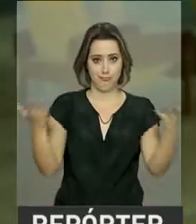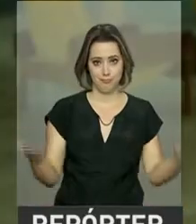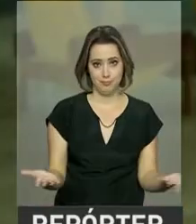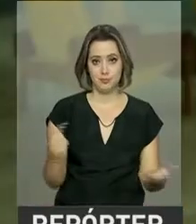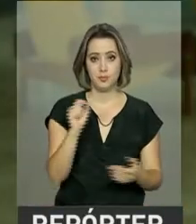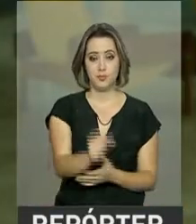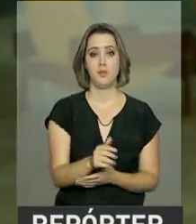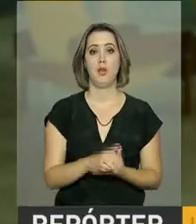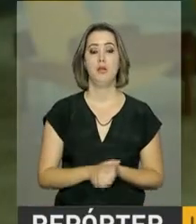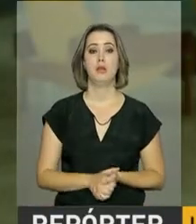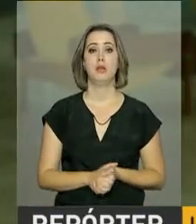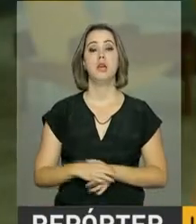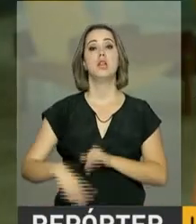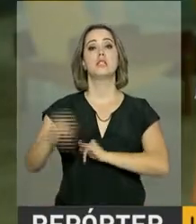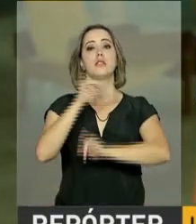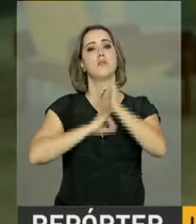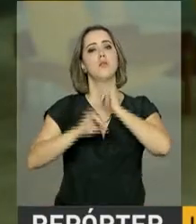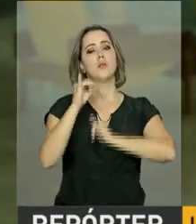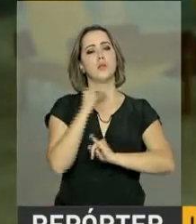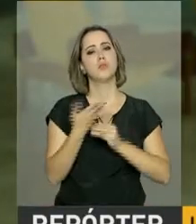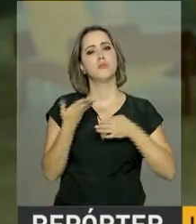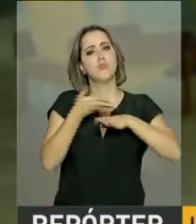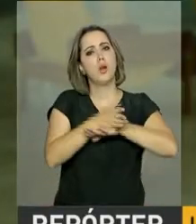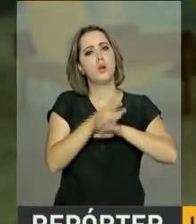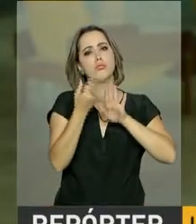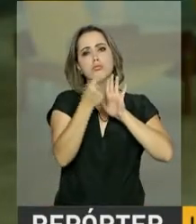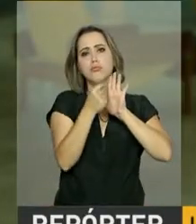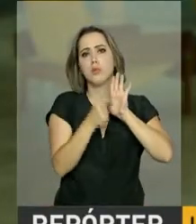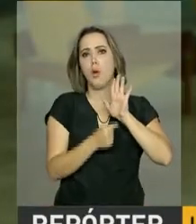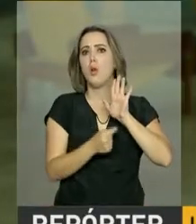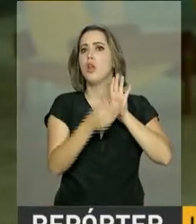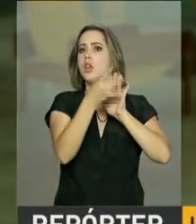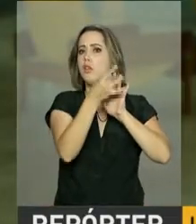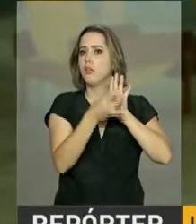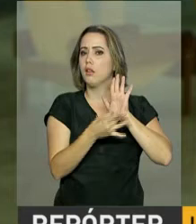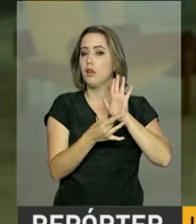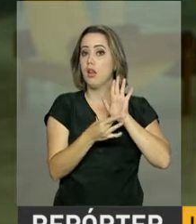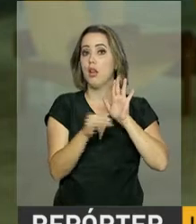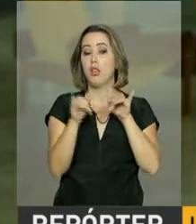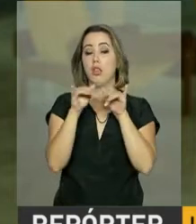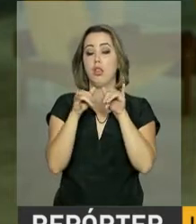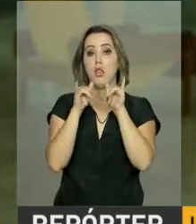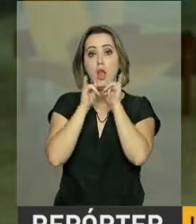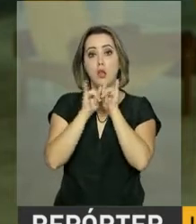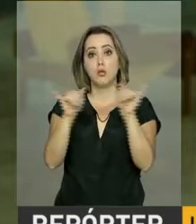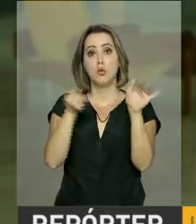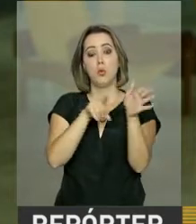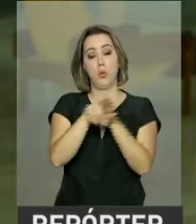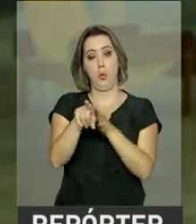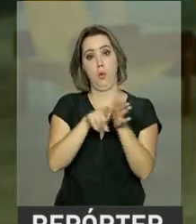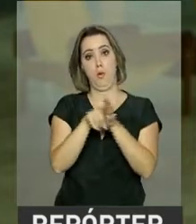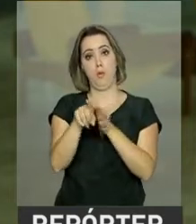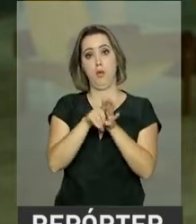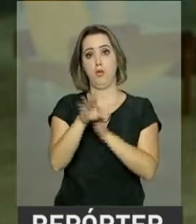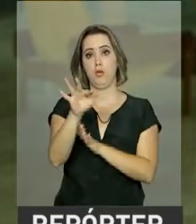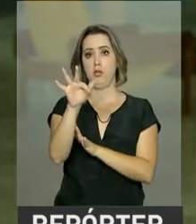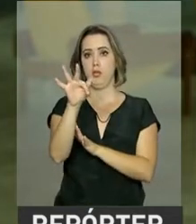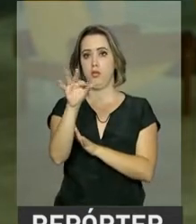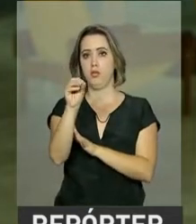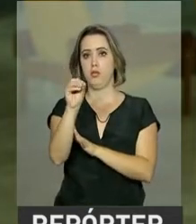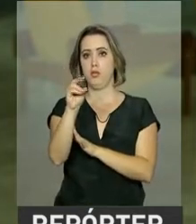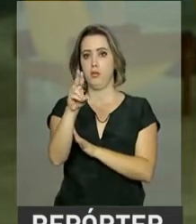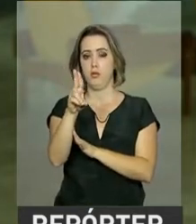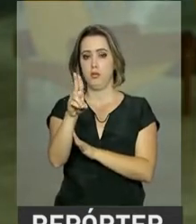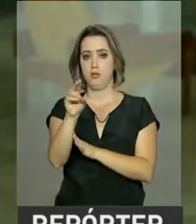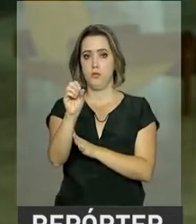noite a todos. As informações fazem parte do Boletim Focus, que é uma publicação semanal em que analistas